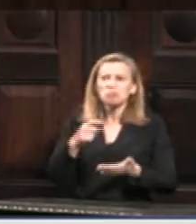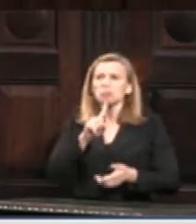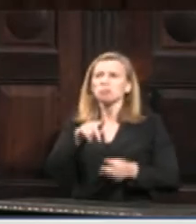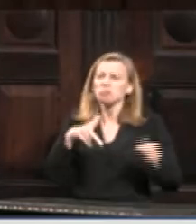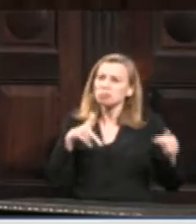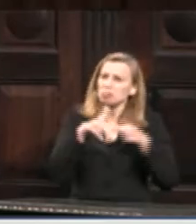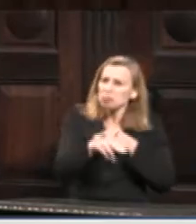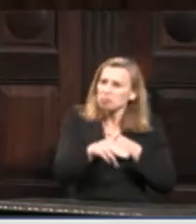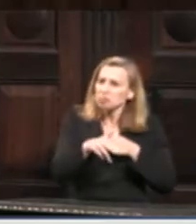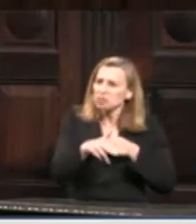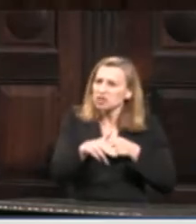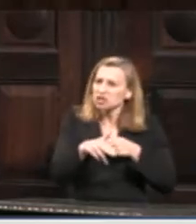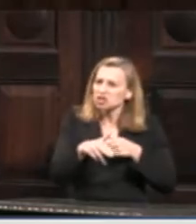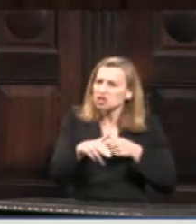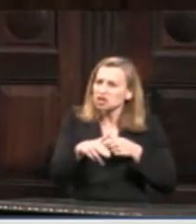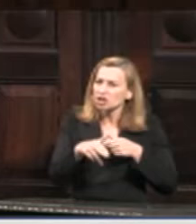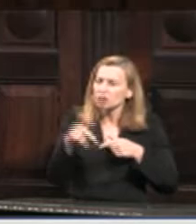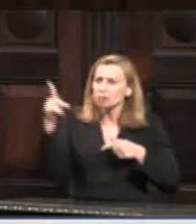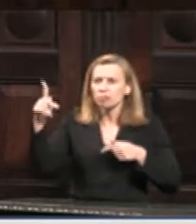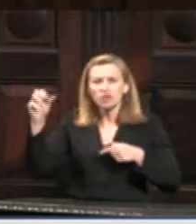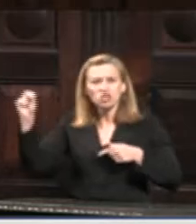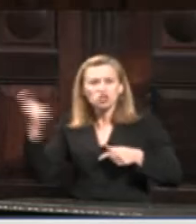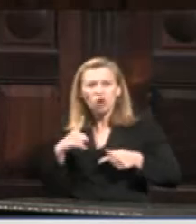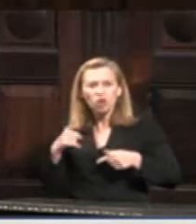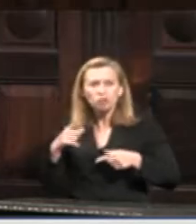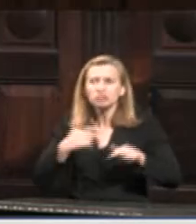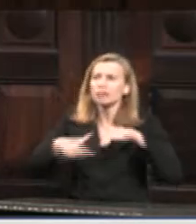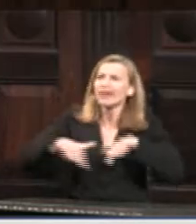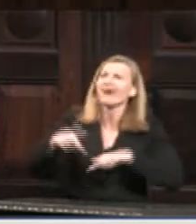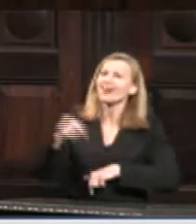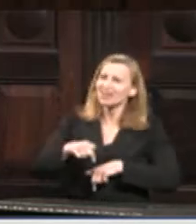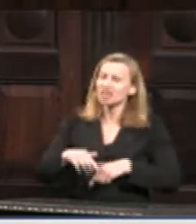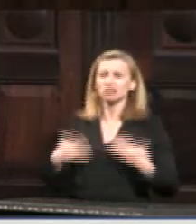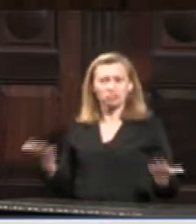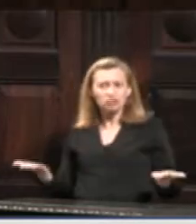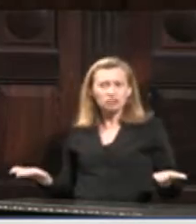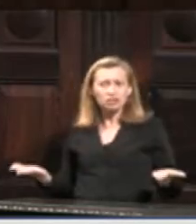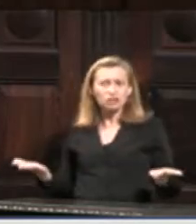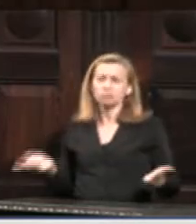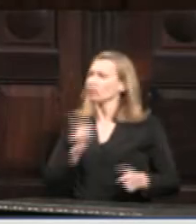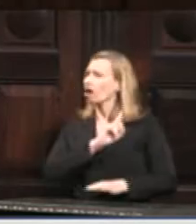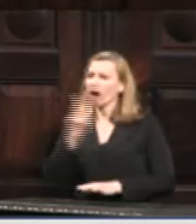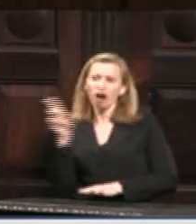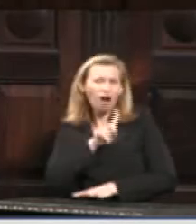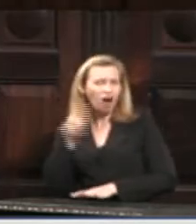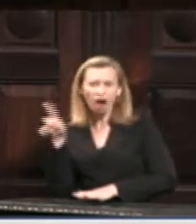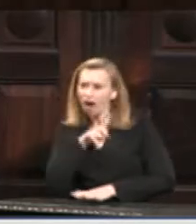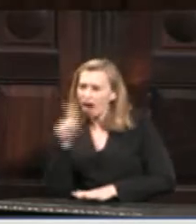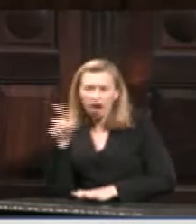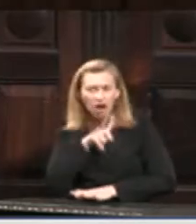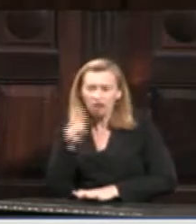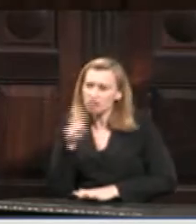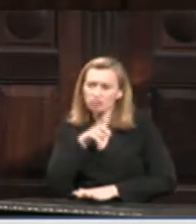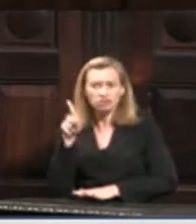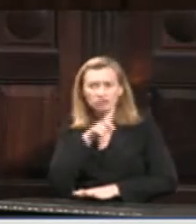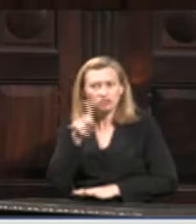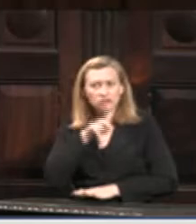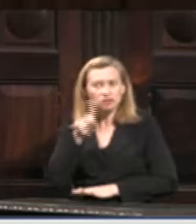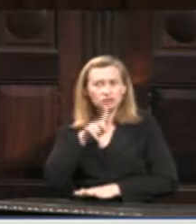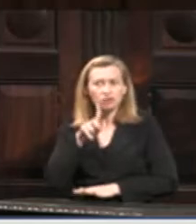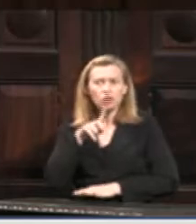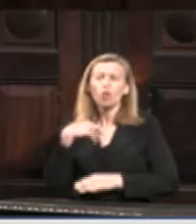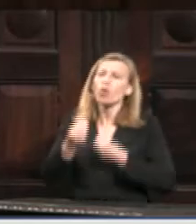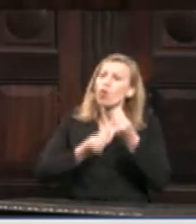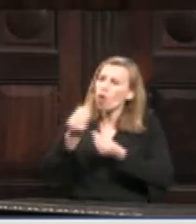Então, devagar com andou que o santo é de barro. Não é assim que deva ser